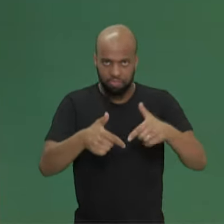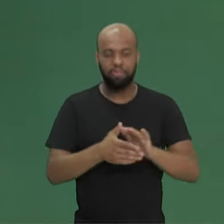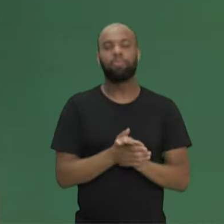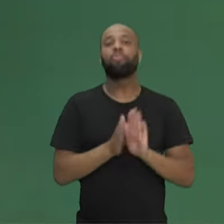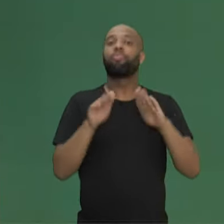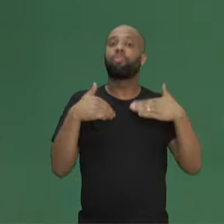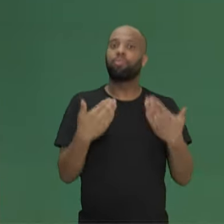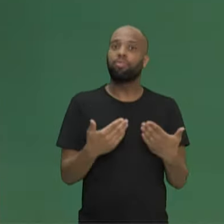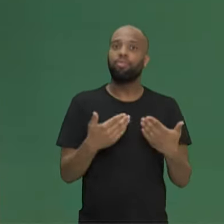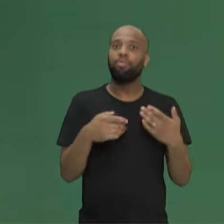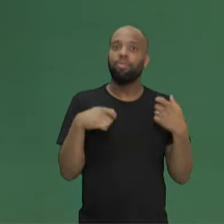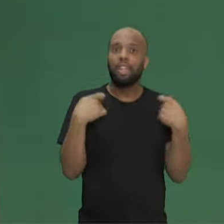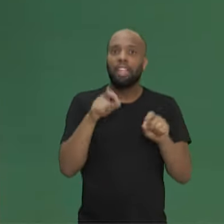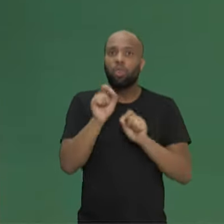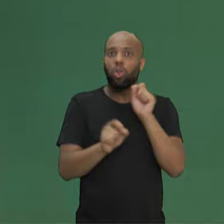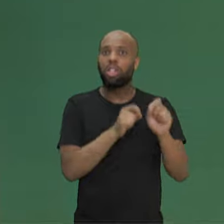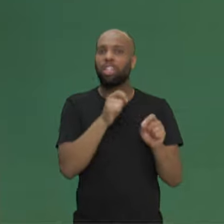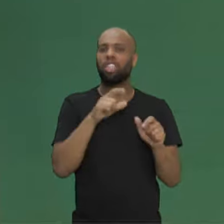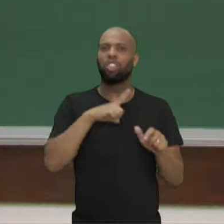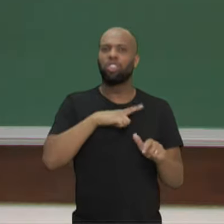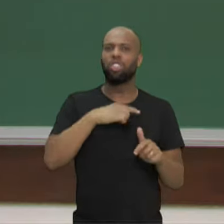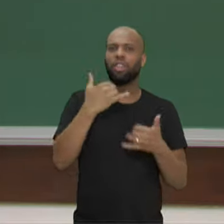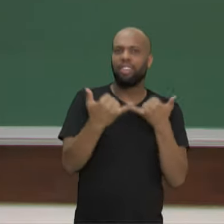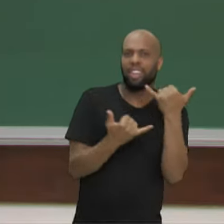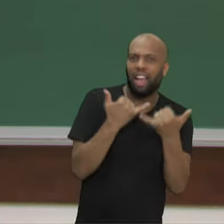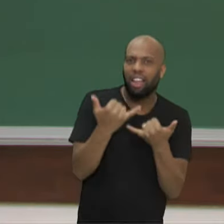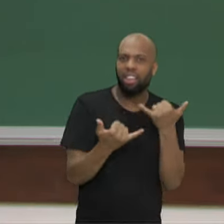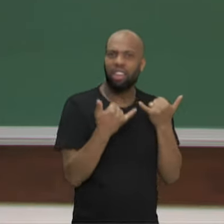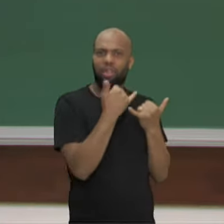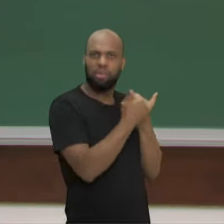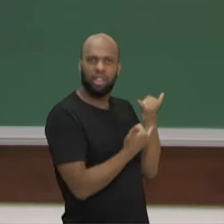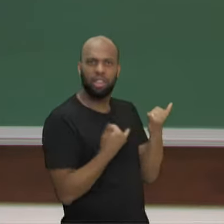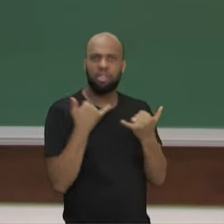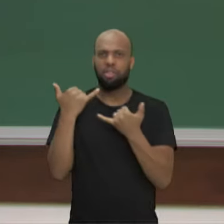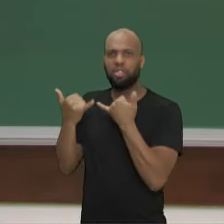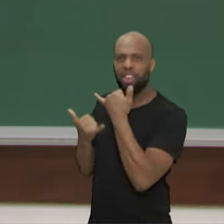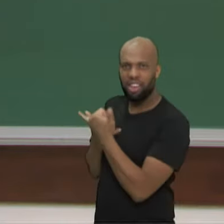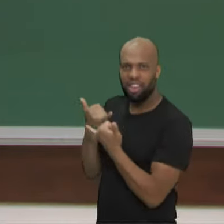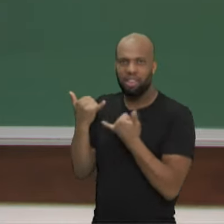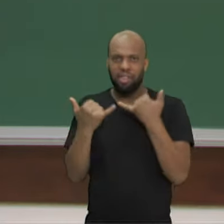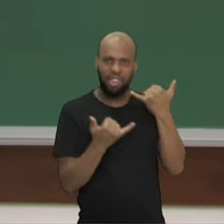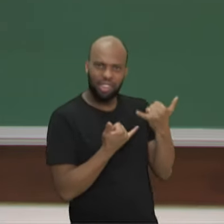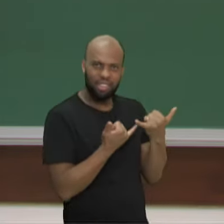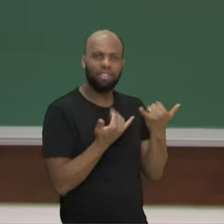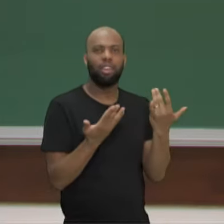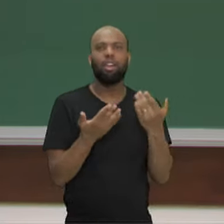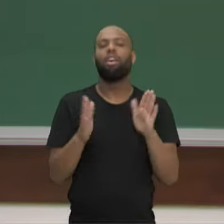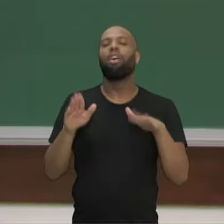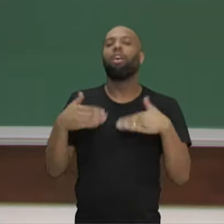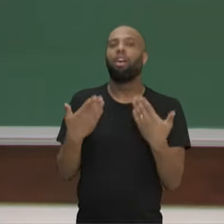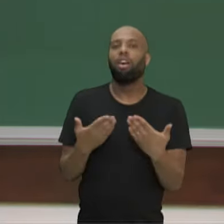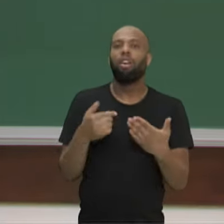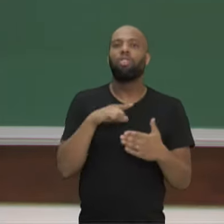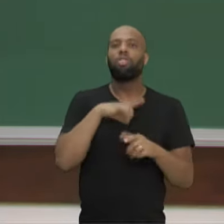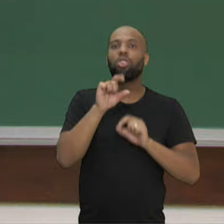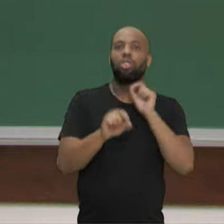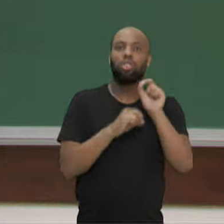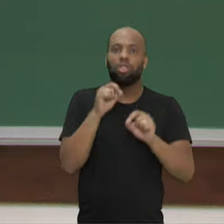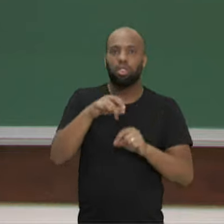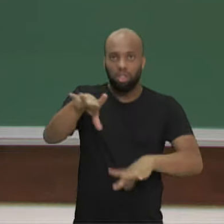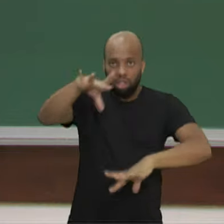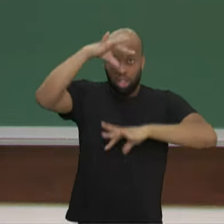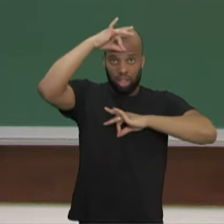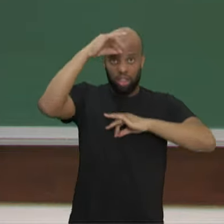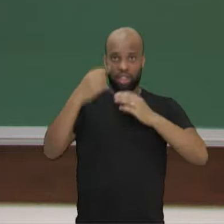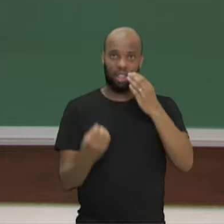as peças tinham a questão do jogo muito forte, né? O jogo entre um personagem e outro. Então, nessa personagem, foi criada como se fosse um